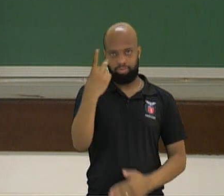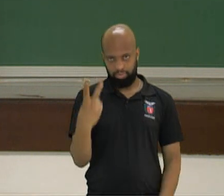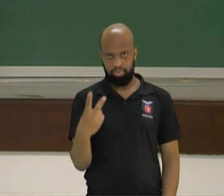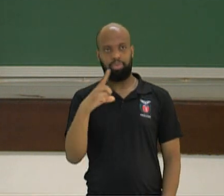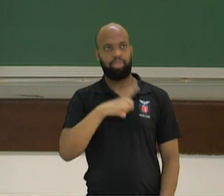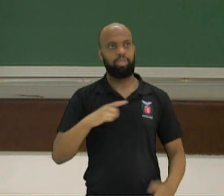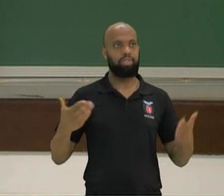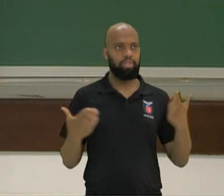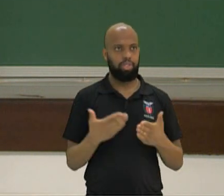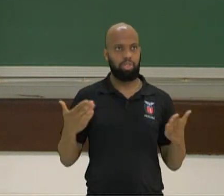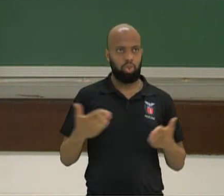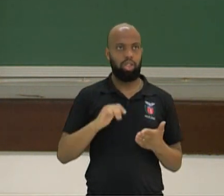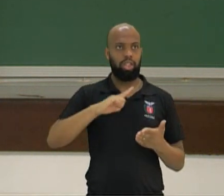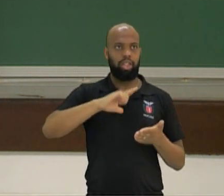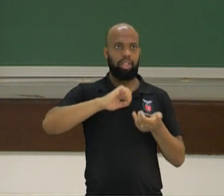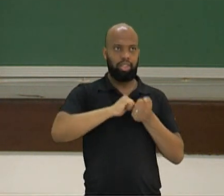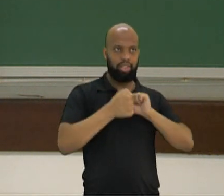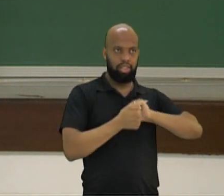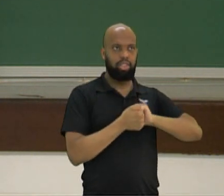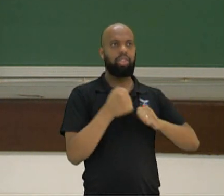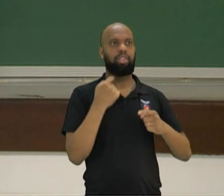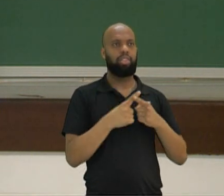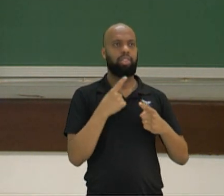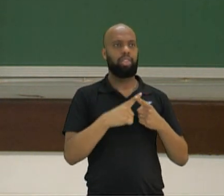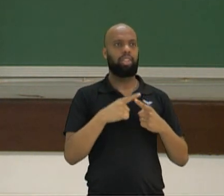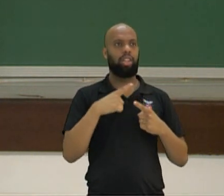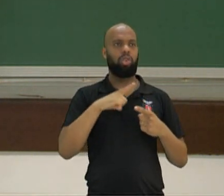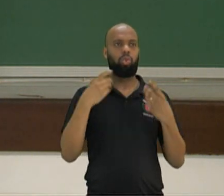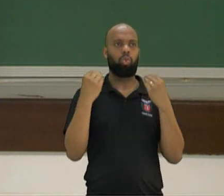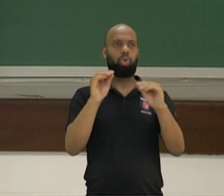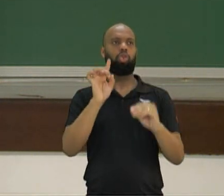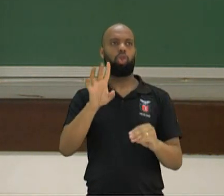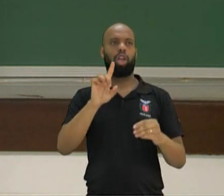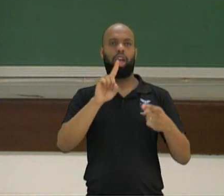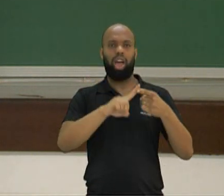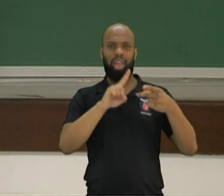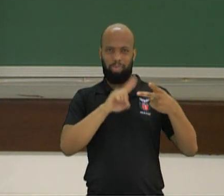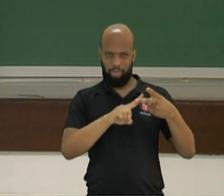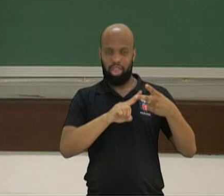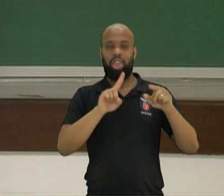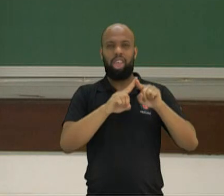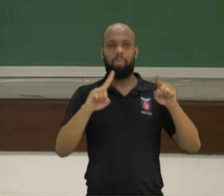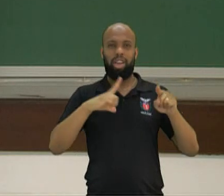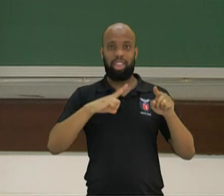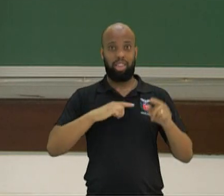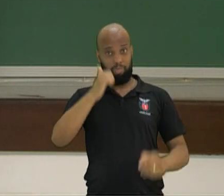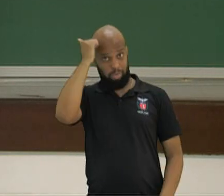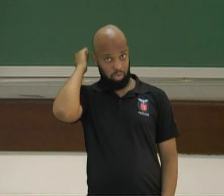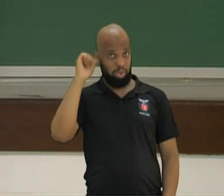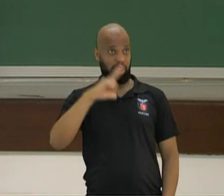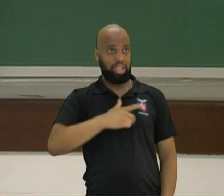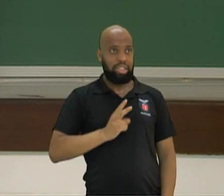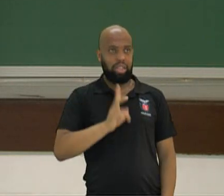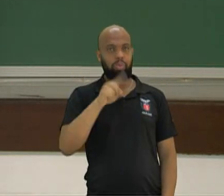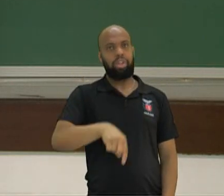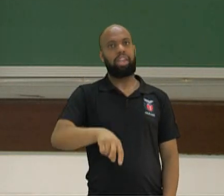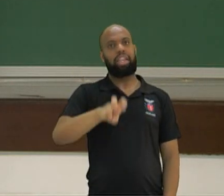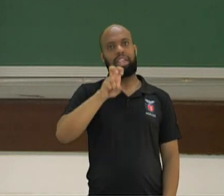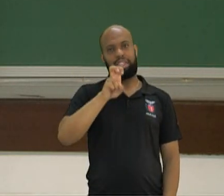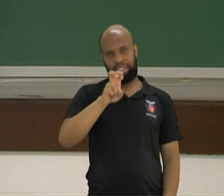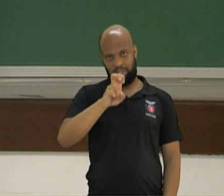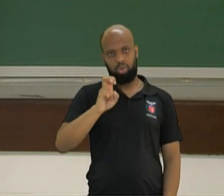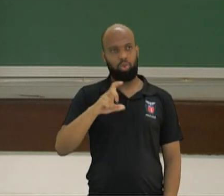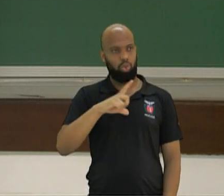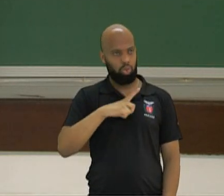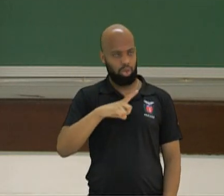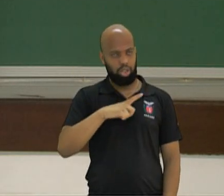aqui adaptadas, porque eu botei somente duas alternativas, quando na verdade nos vestibulares aqui da Universidade de São Carlos